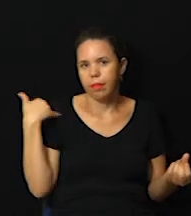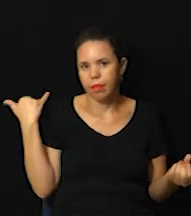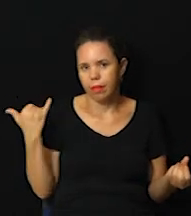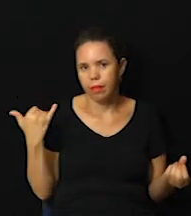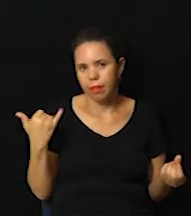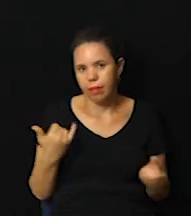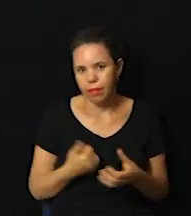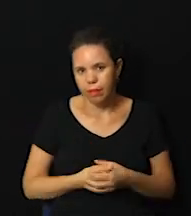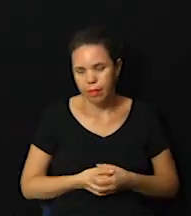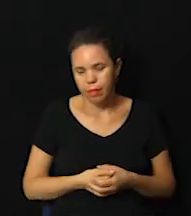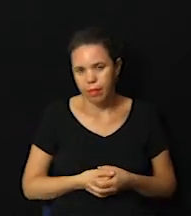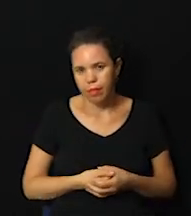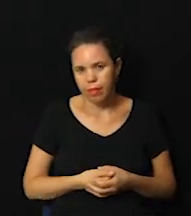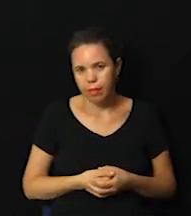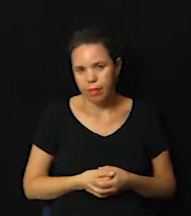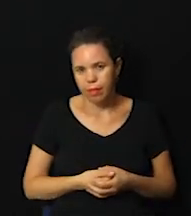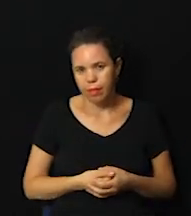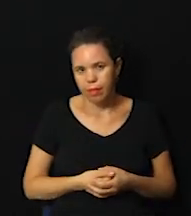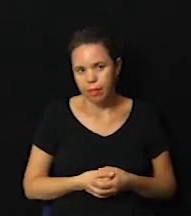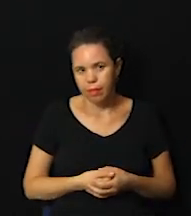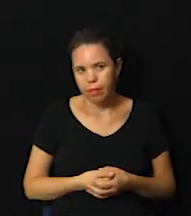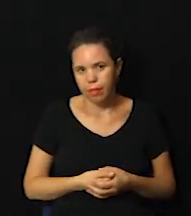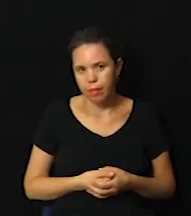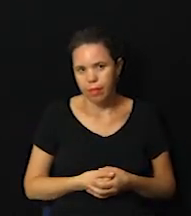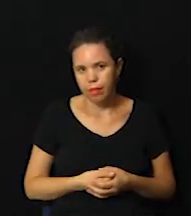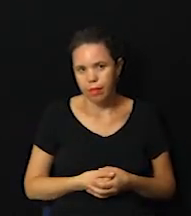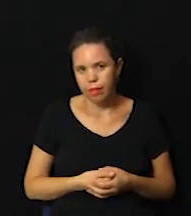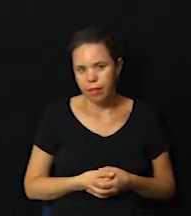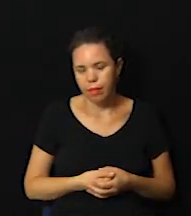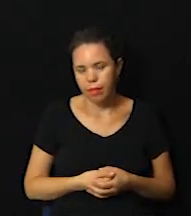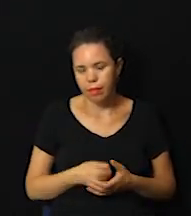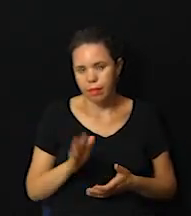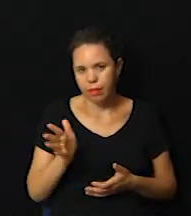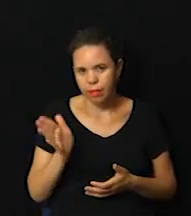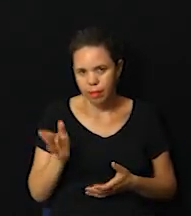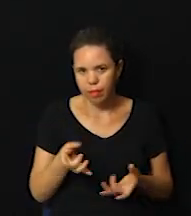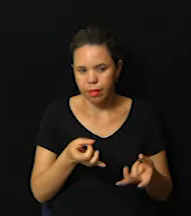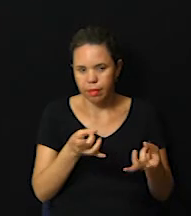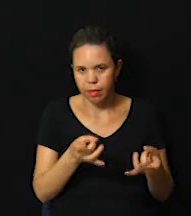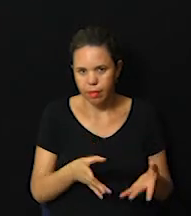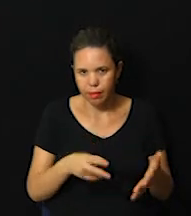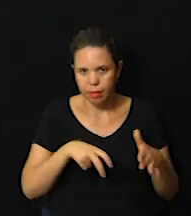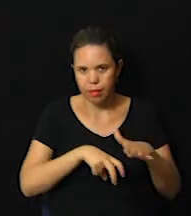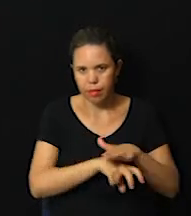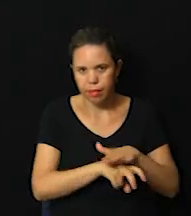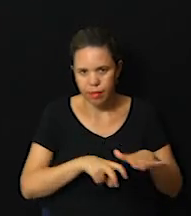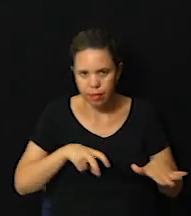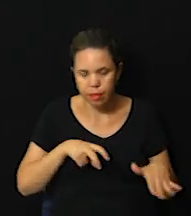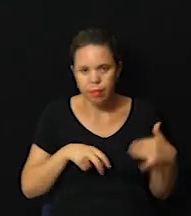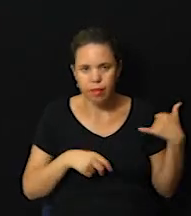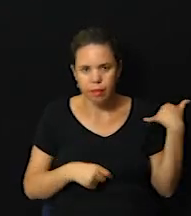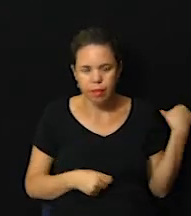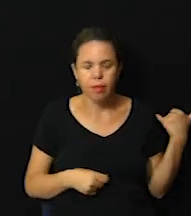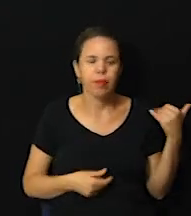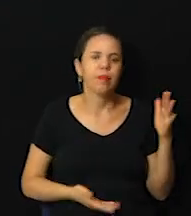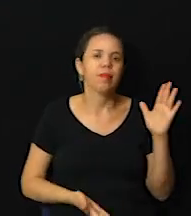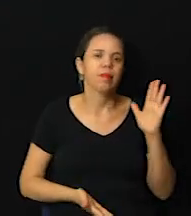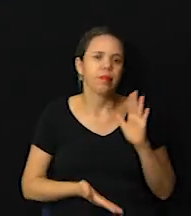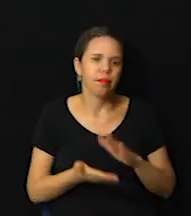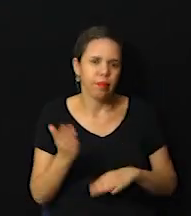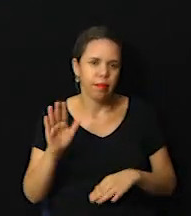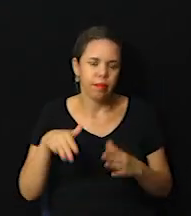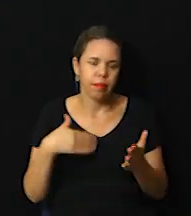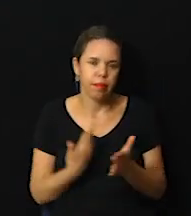6 anos a 15 anos, né? De 6 a 15. Então a gente pega assim uma faixa etária que já está saindo da creche, né? Da idadezinha que vão para a